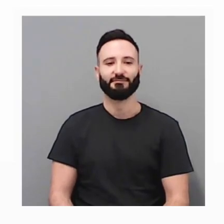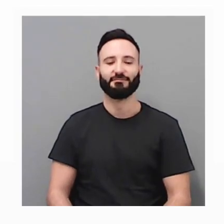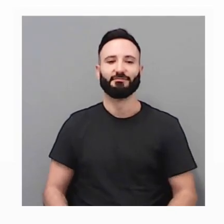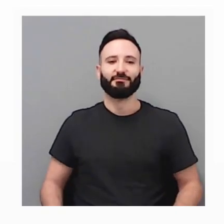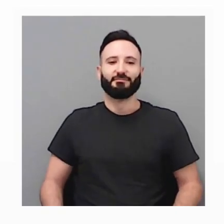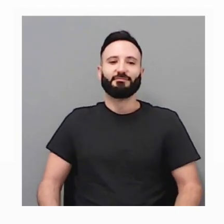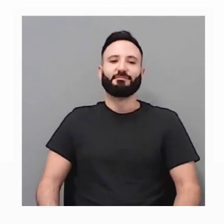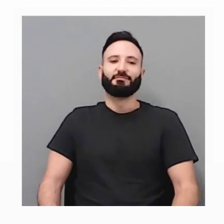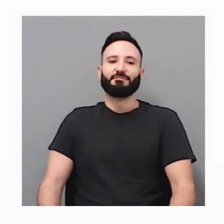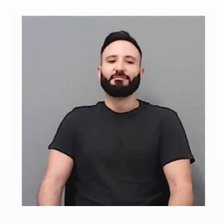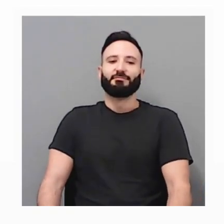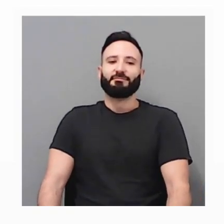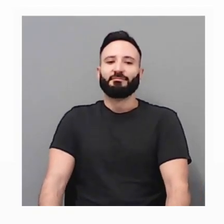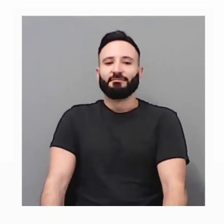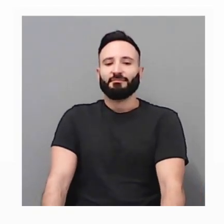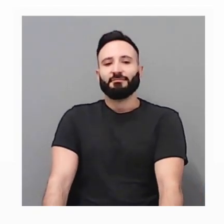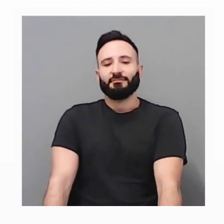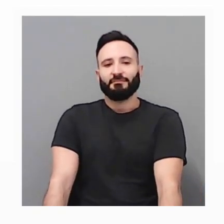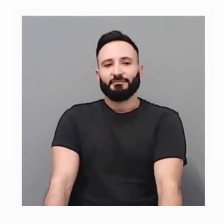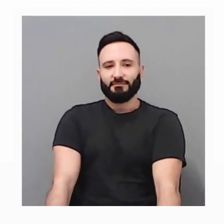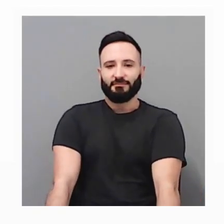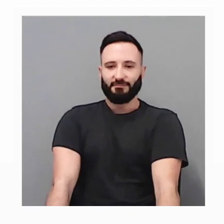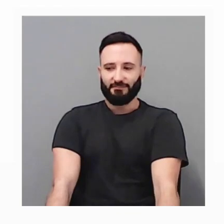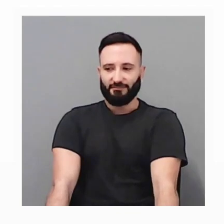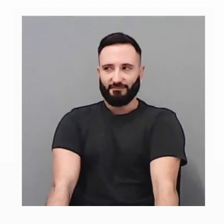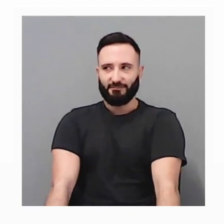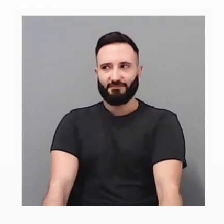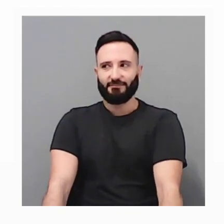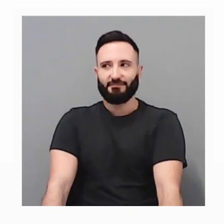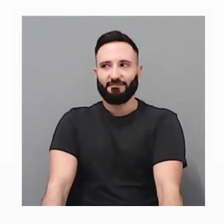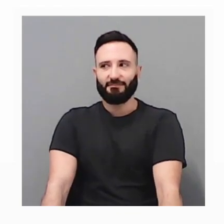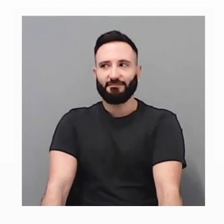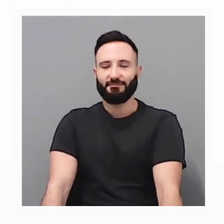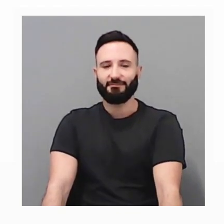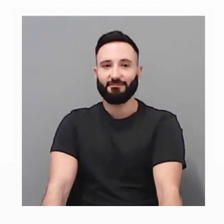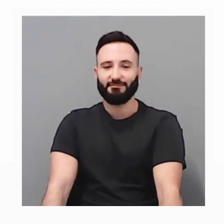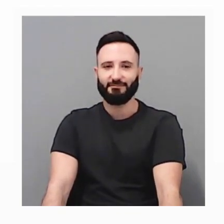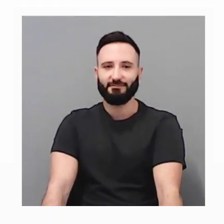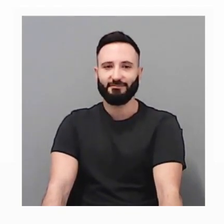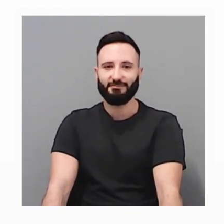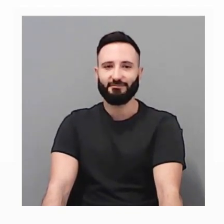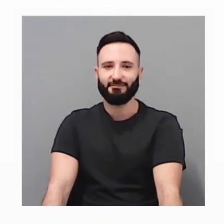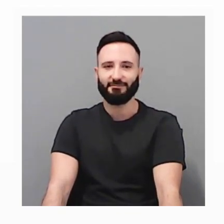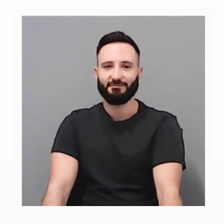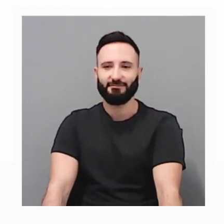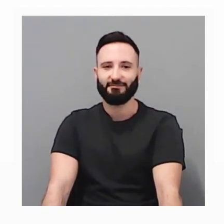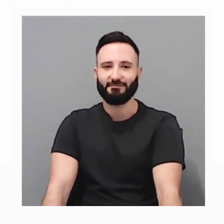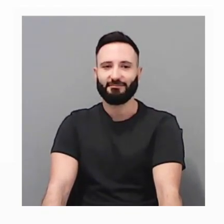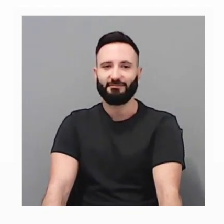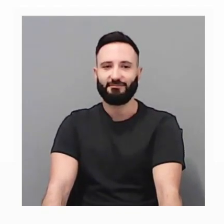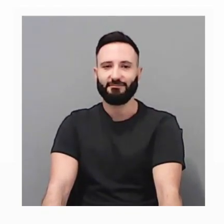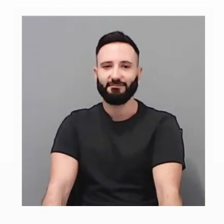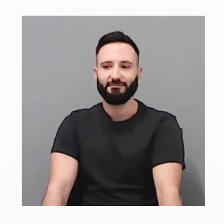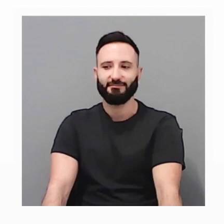em causa, as terapias para as crianças com necessidades específicas, outrora designadas necessidades educativas